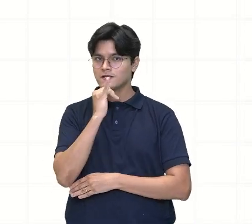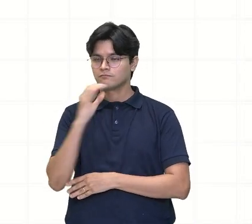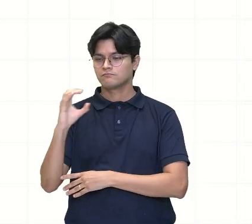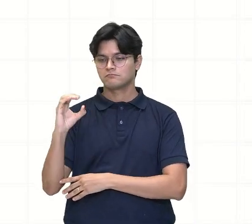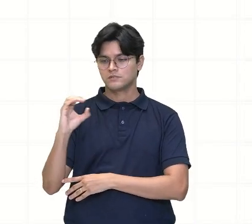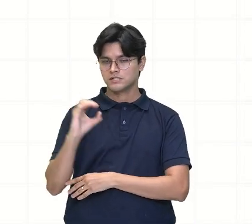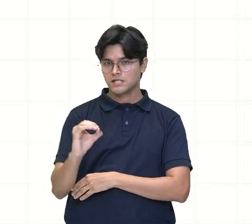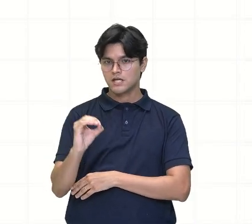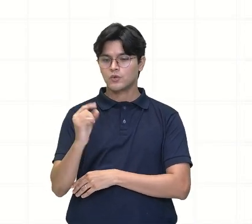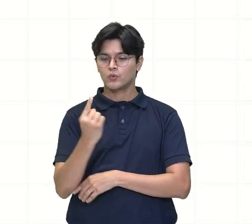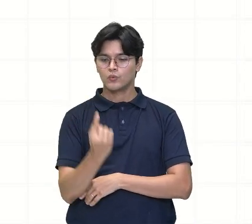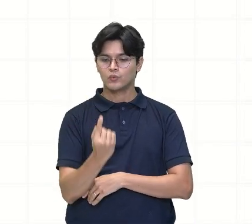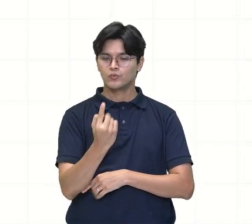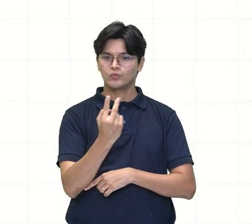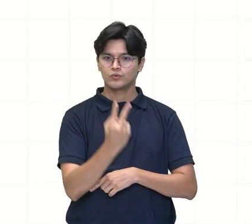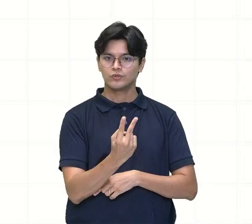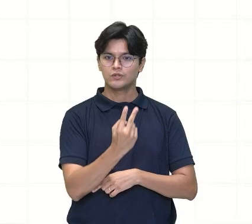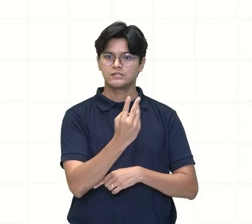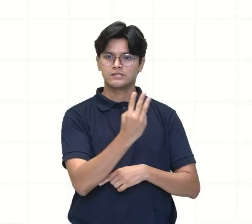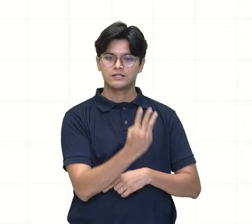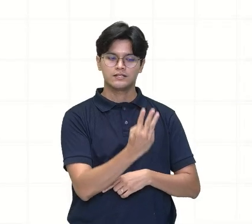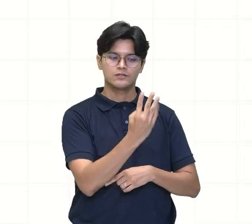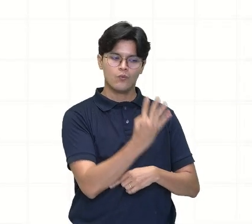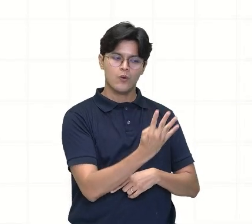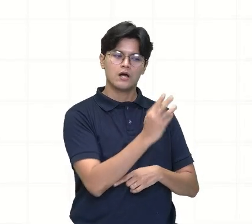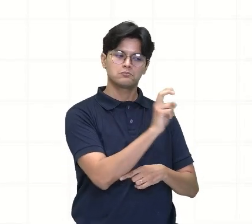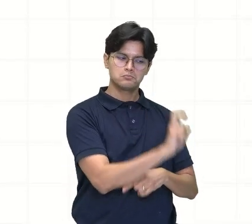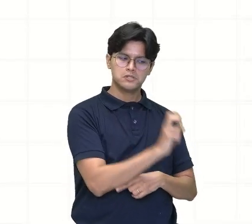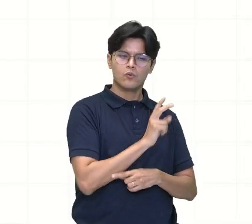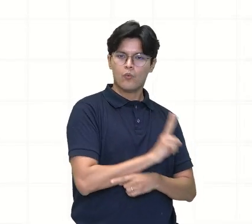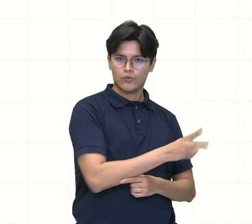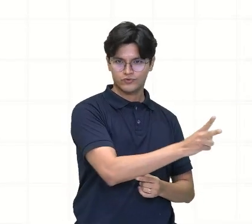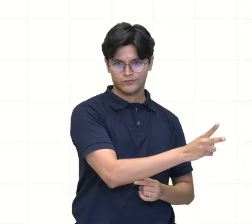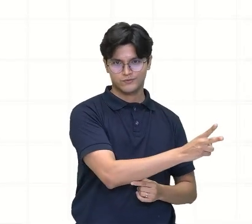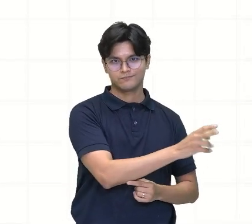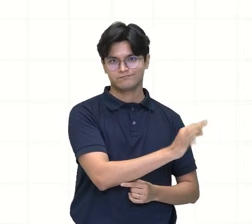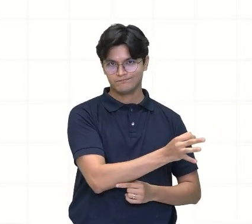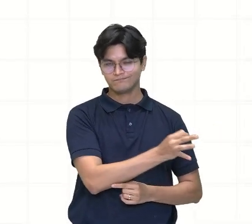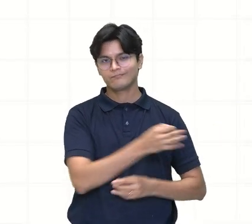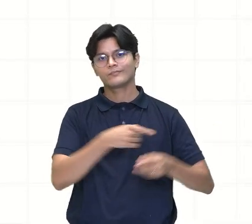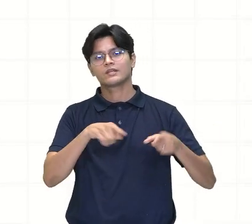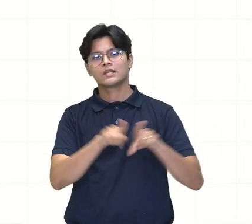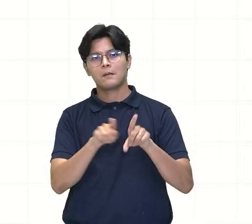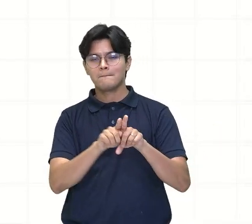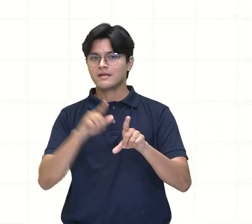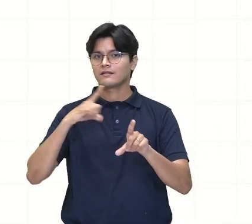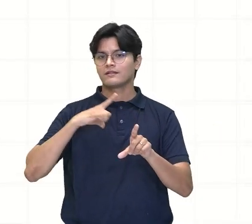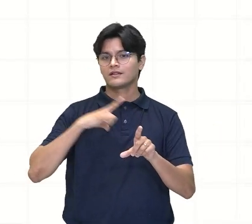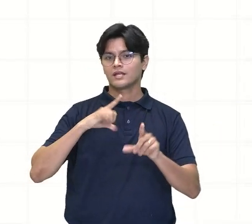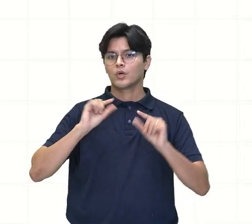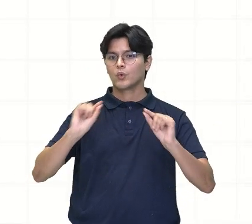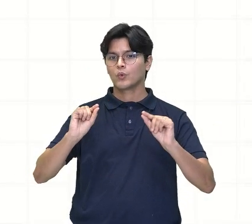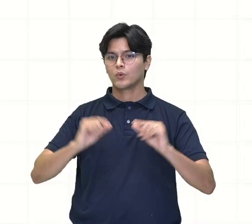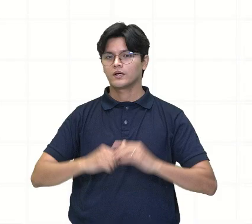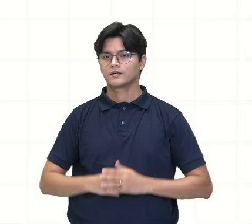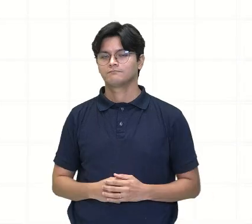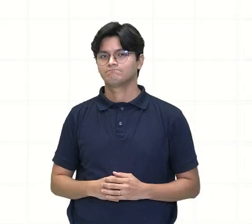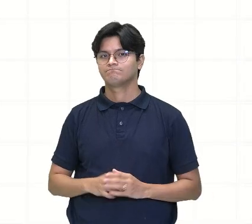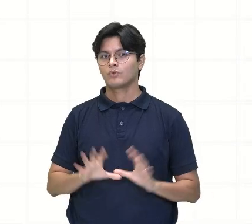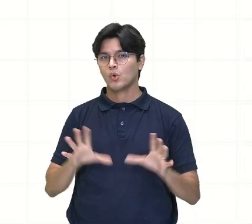1, 2, 3 e assim por diante. E a gente tem os